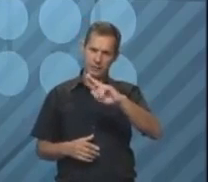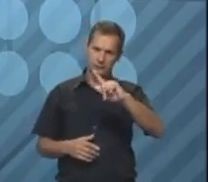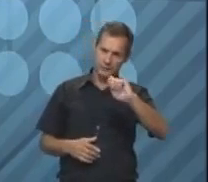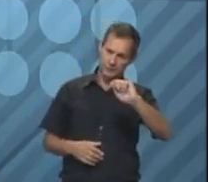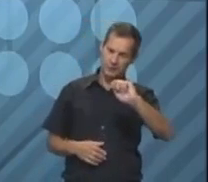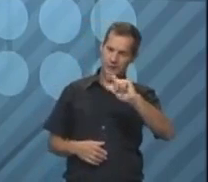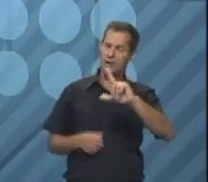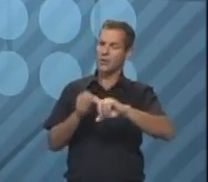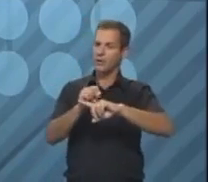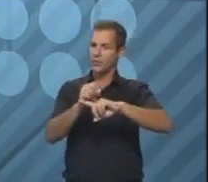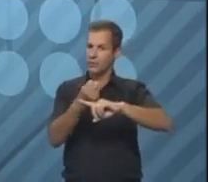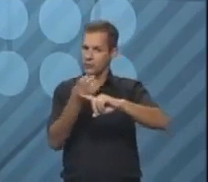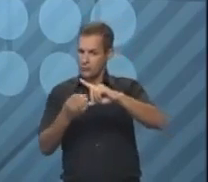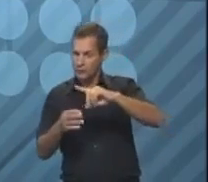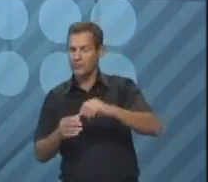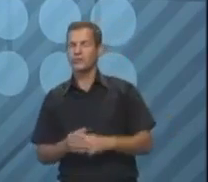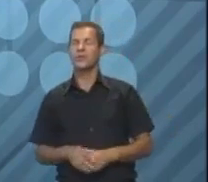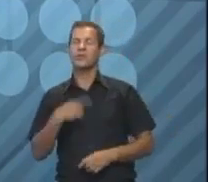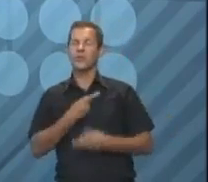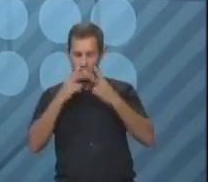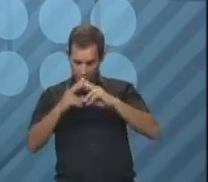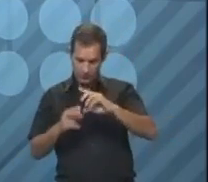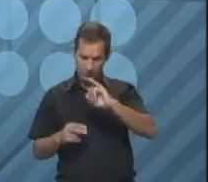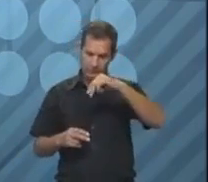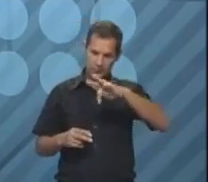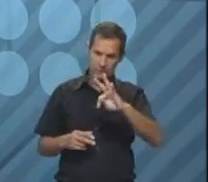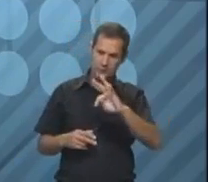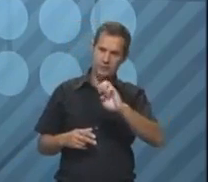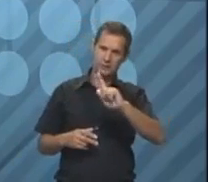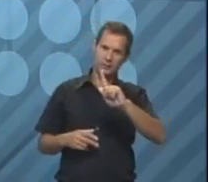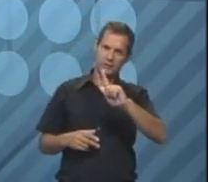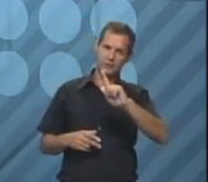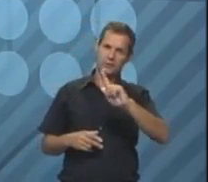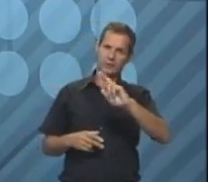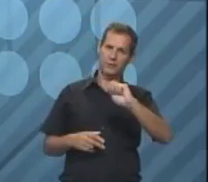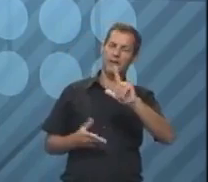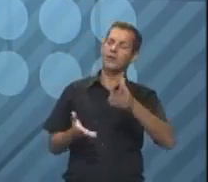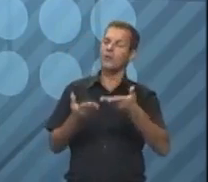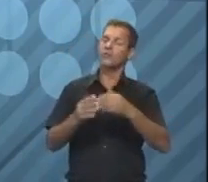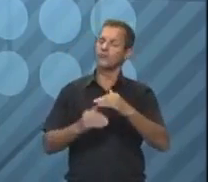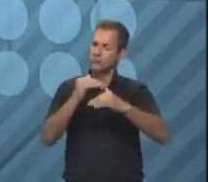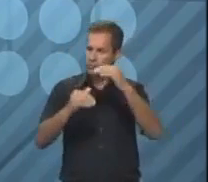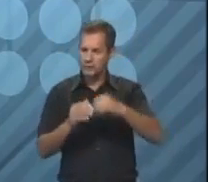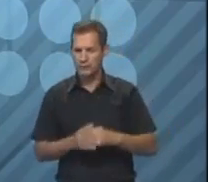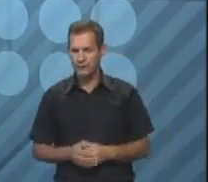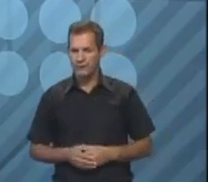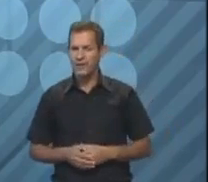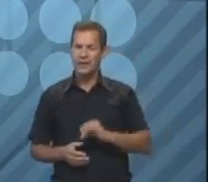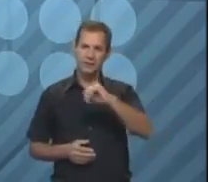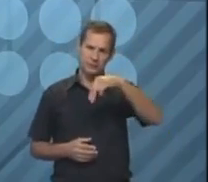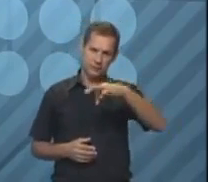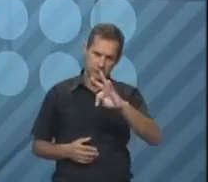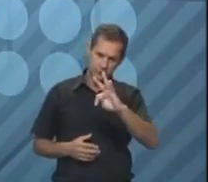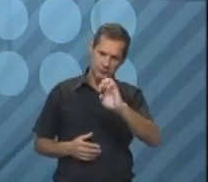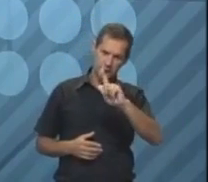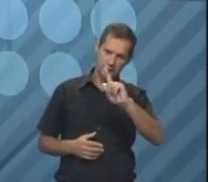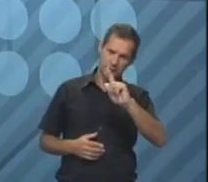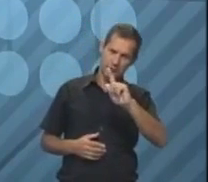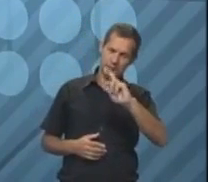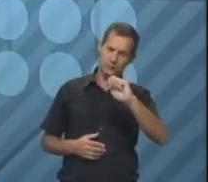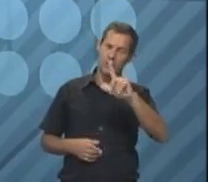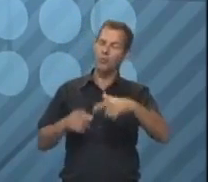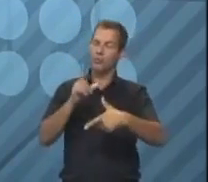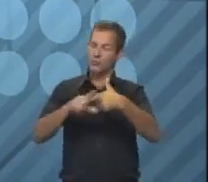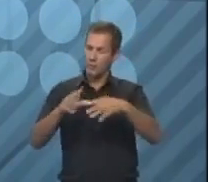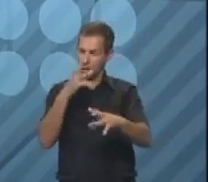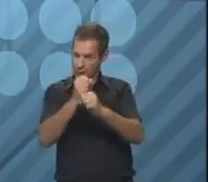variável real. Nós vimos que as integrais, a motivação para o desenvolvimento das integrais, pode ter sido o